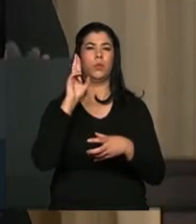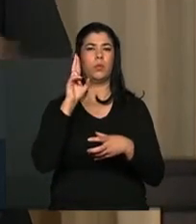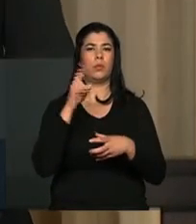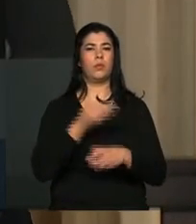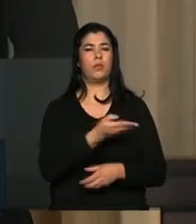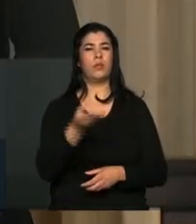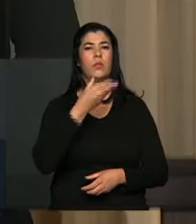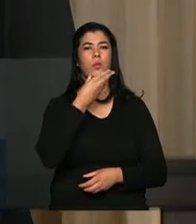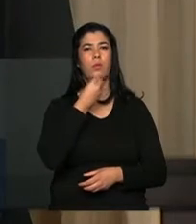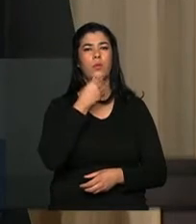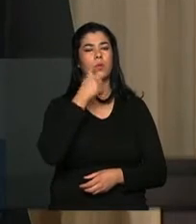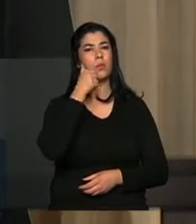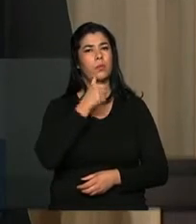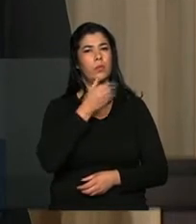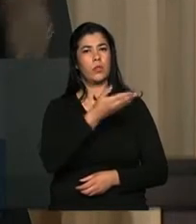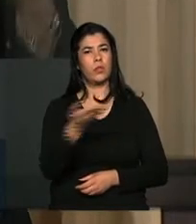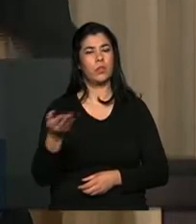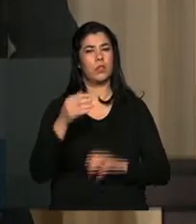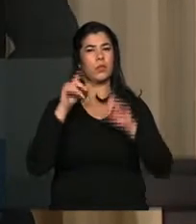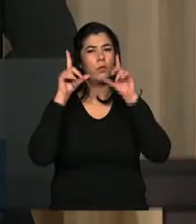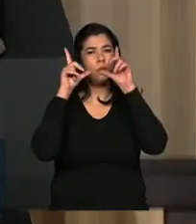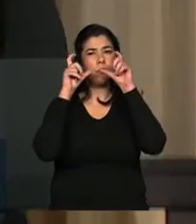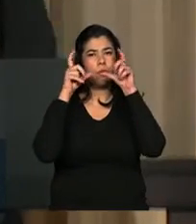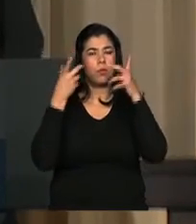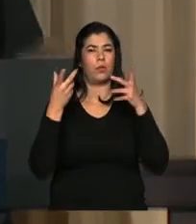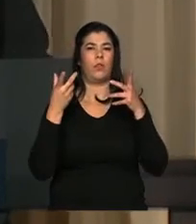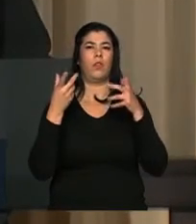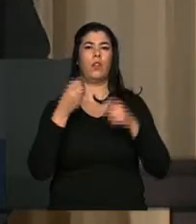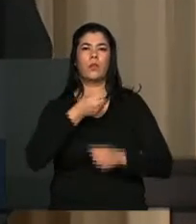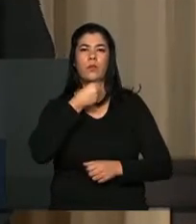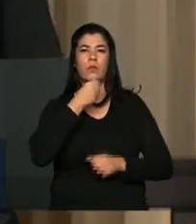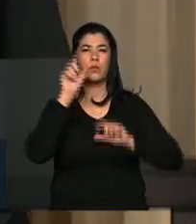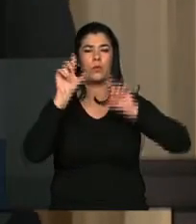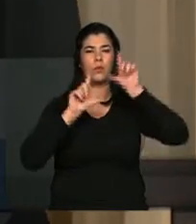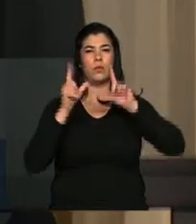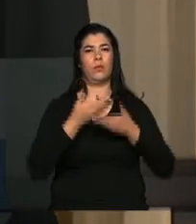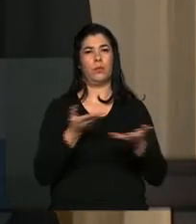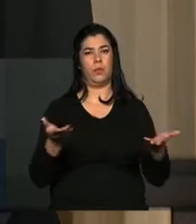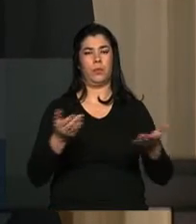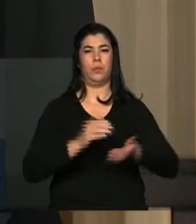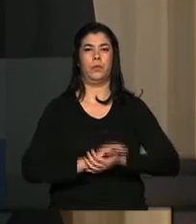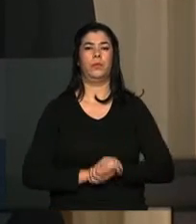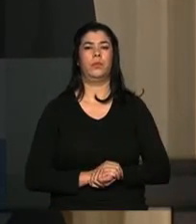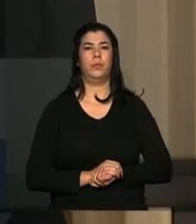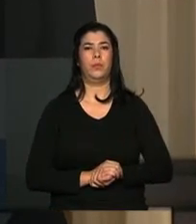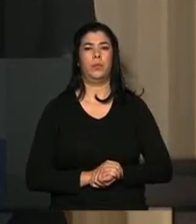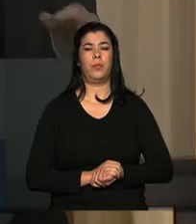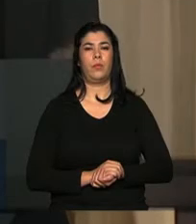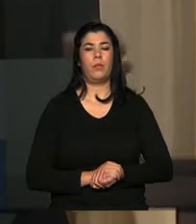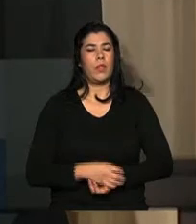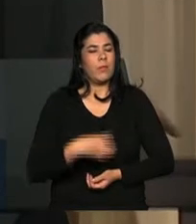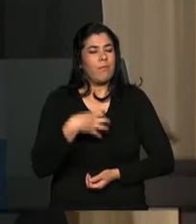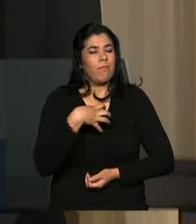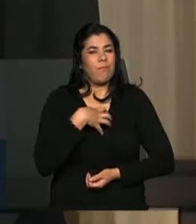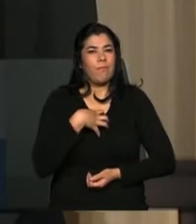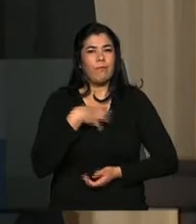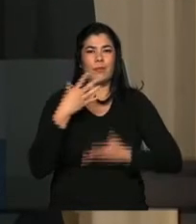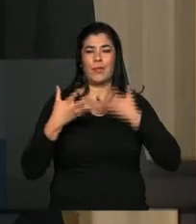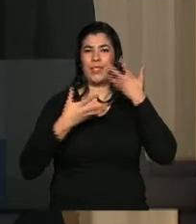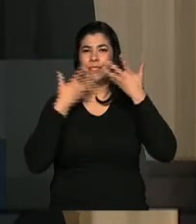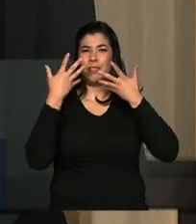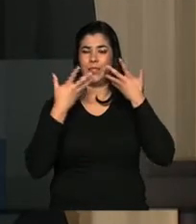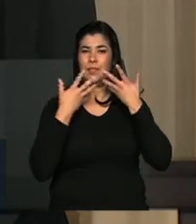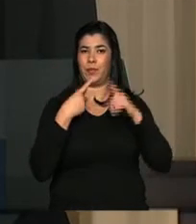e senhores, fotógrafos, cinegrafistas e jornalistas. Para mim é uma imensa alegria